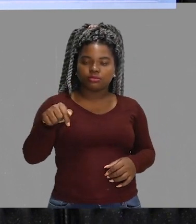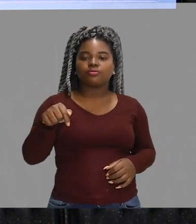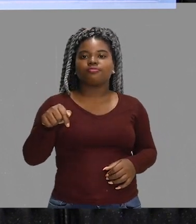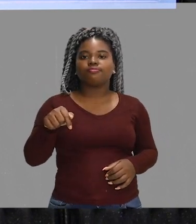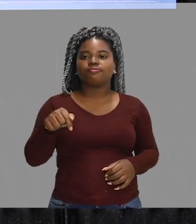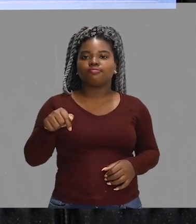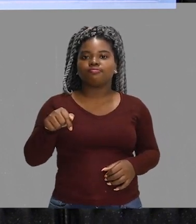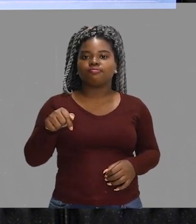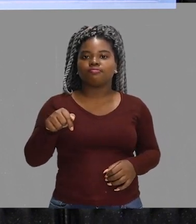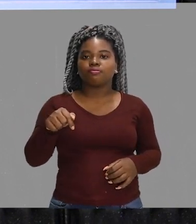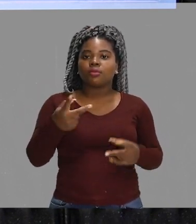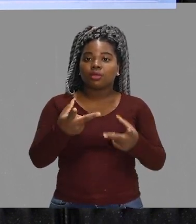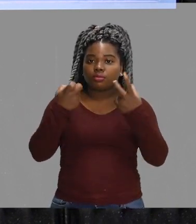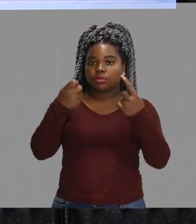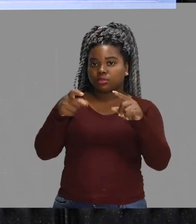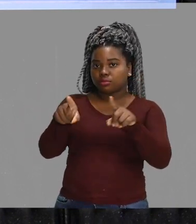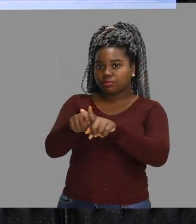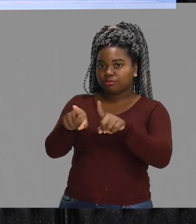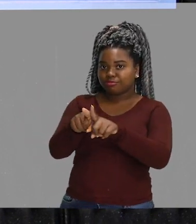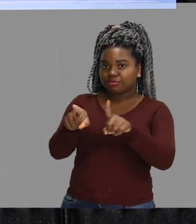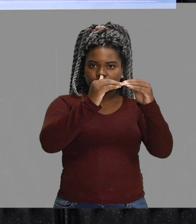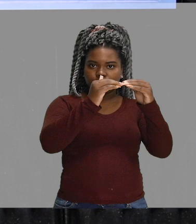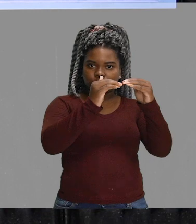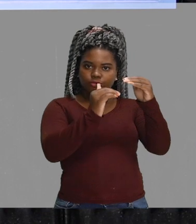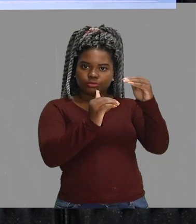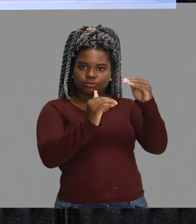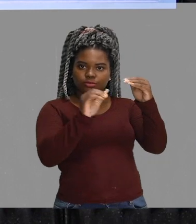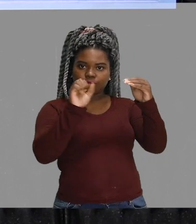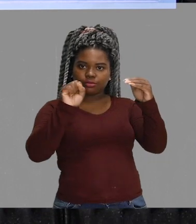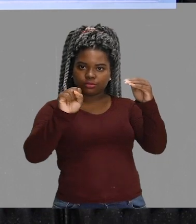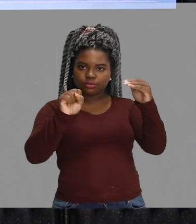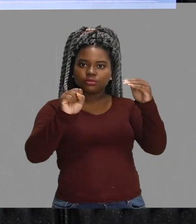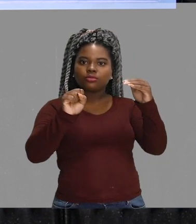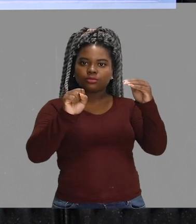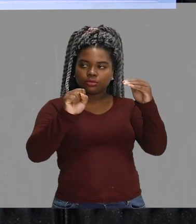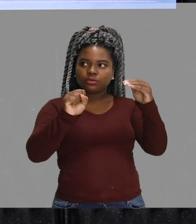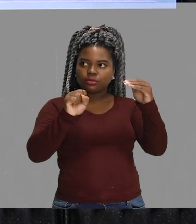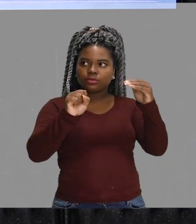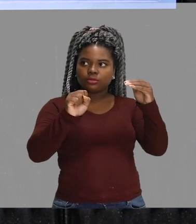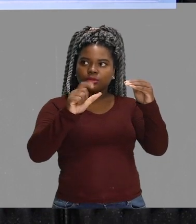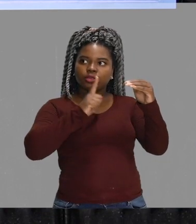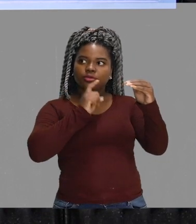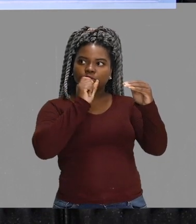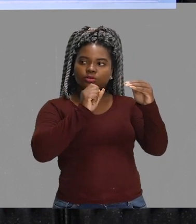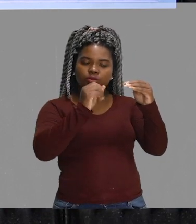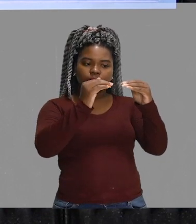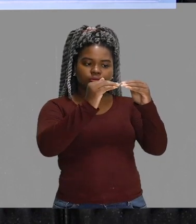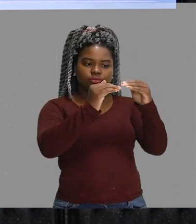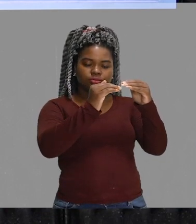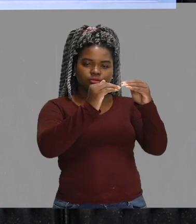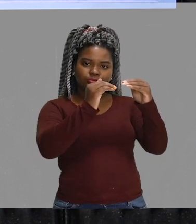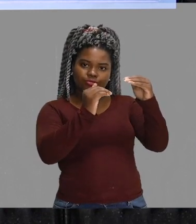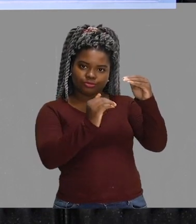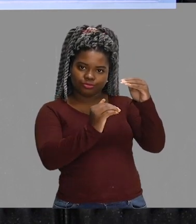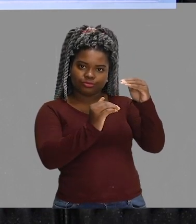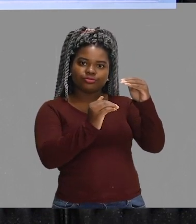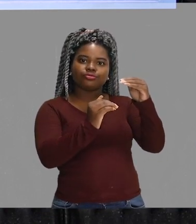se percebeu que também haviam divisões. Então, entre um nível e outro, nós vamos encontrar